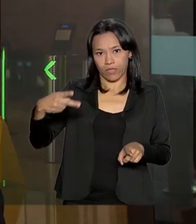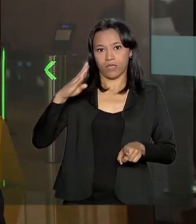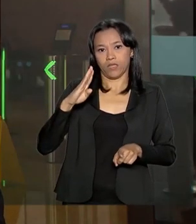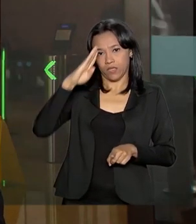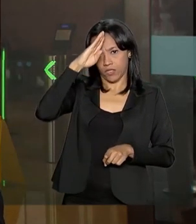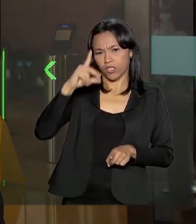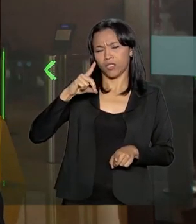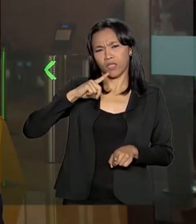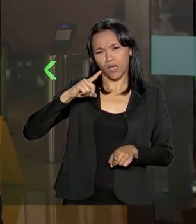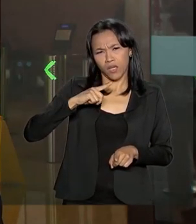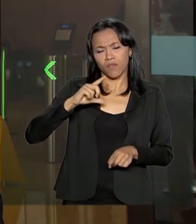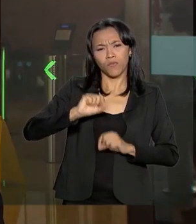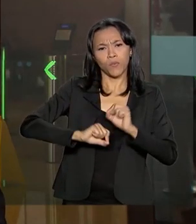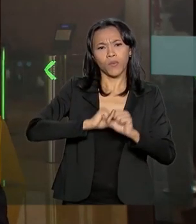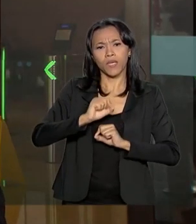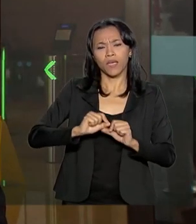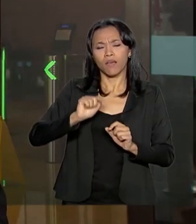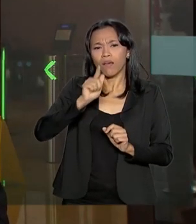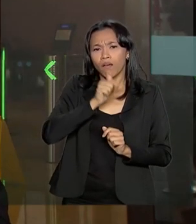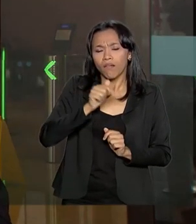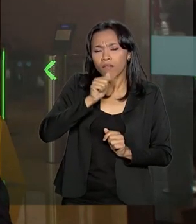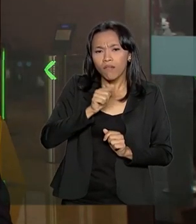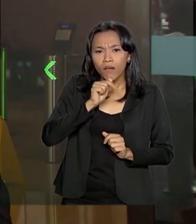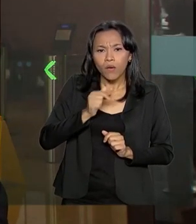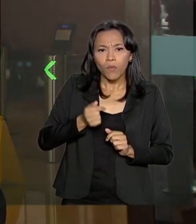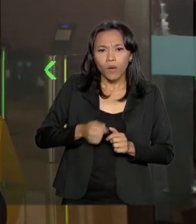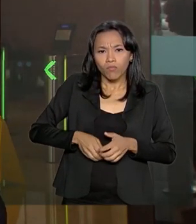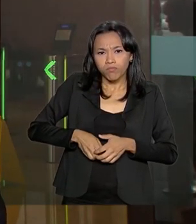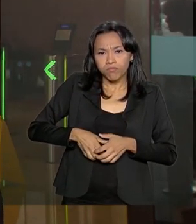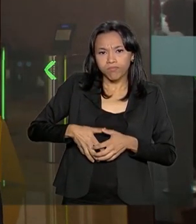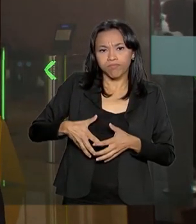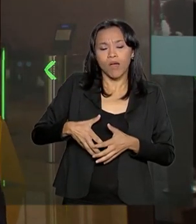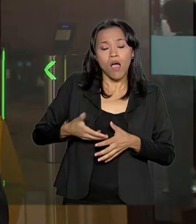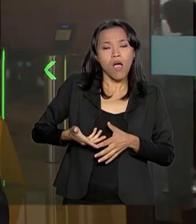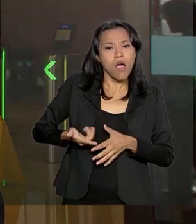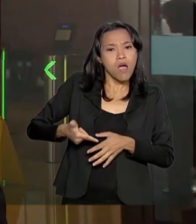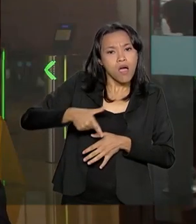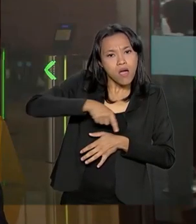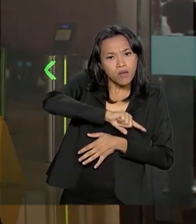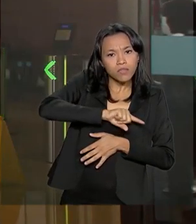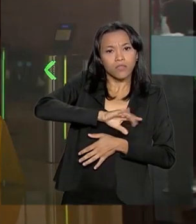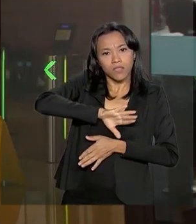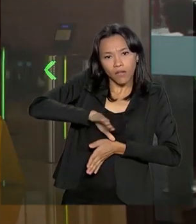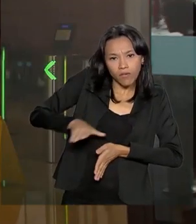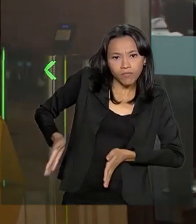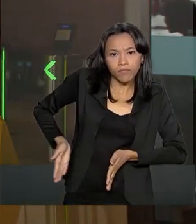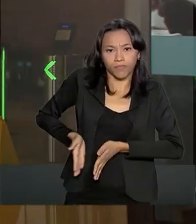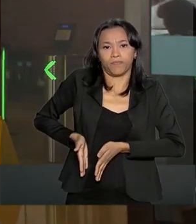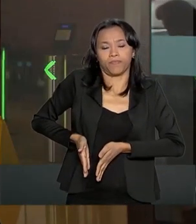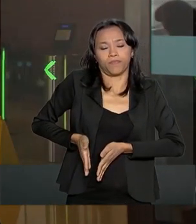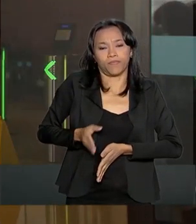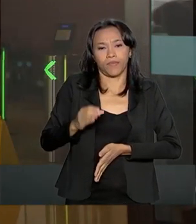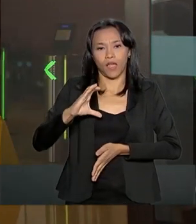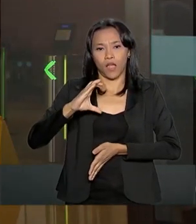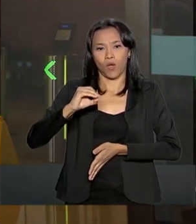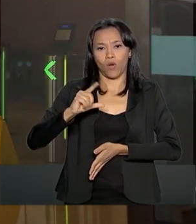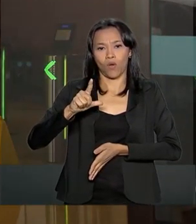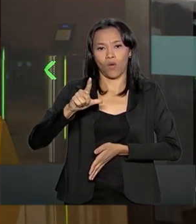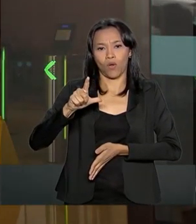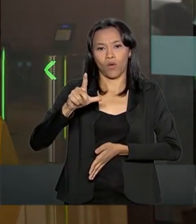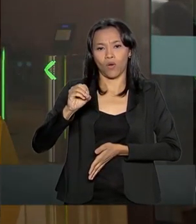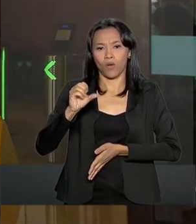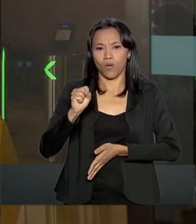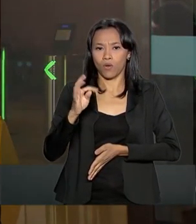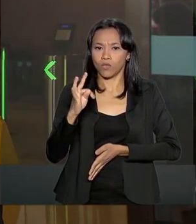teve um pequeno acúmulo de líquidos na região do abdômen, onde antes estava acoplada a bolsa de colostomia. E foi realizado